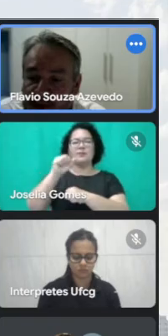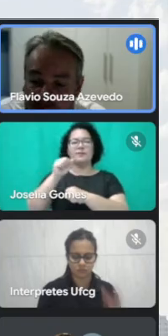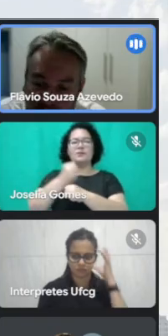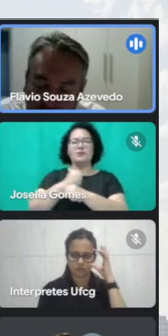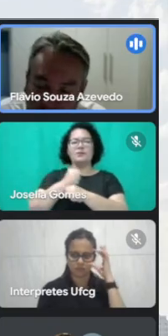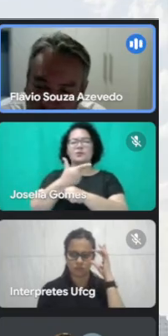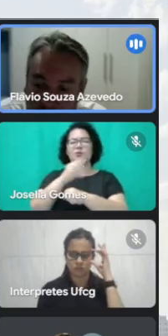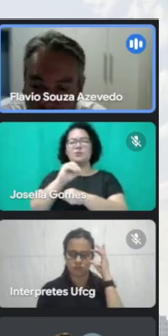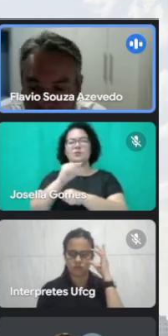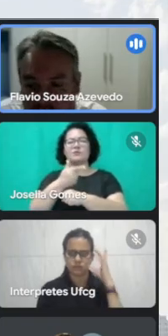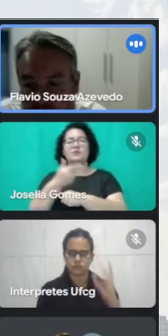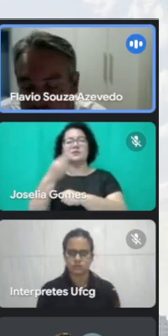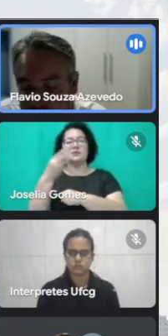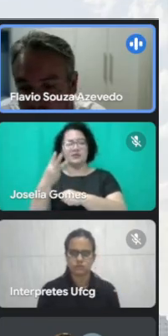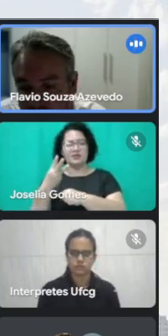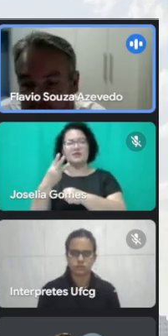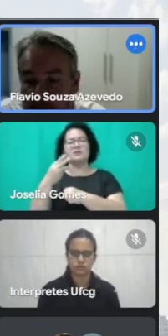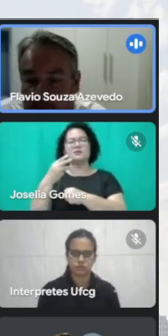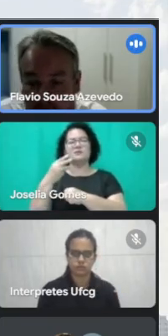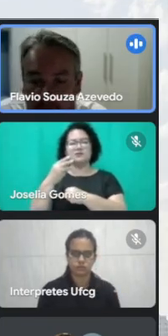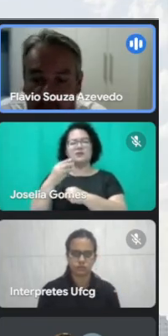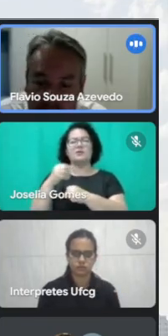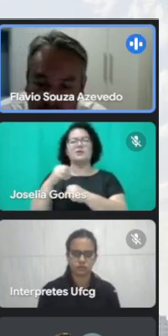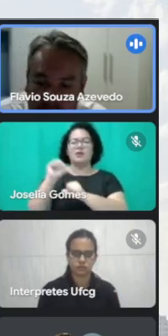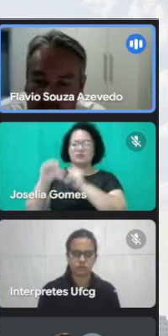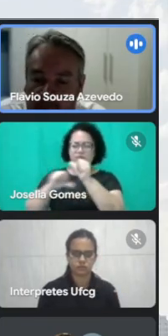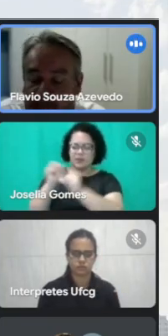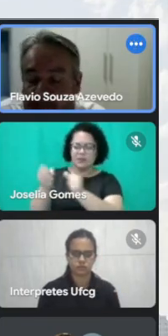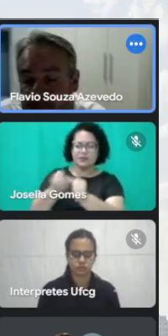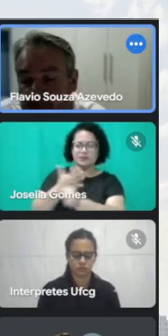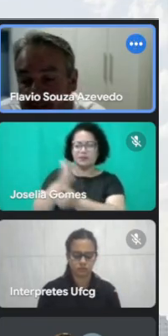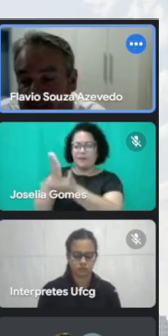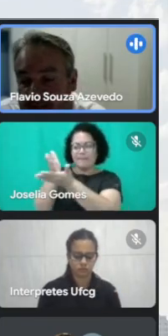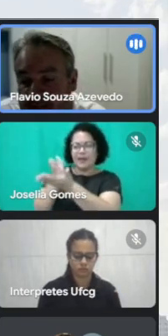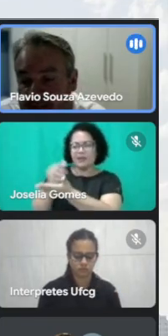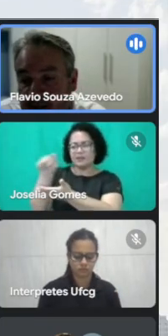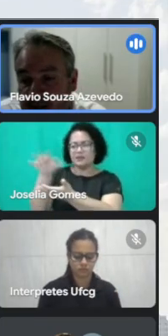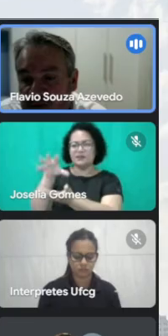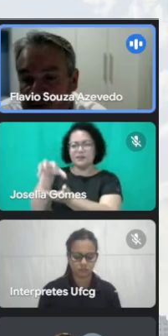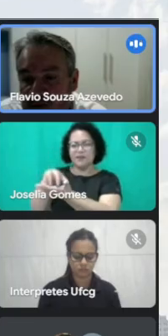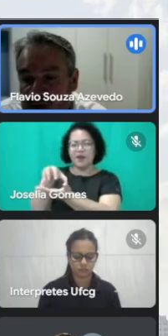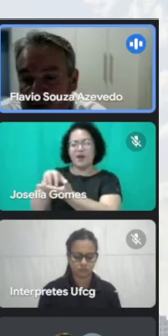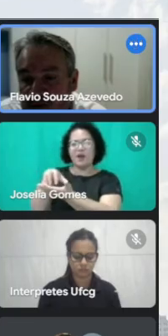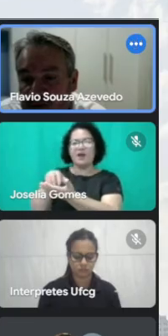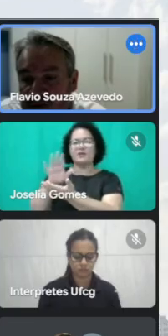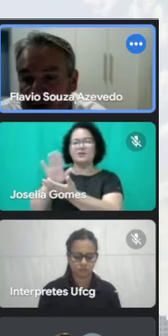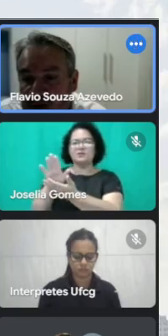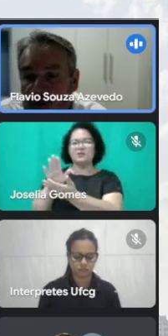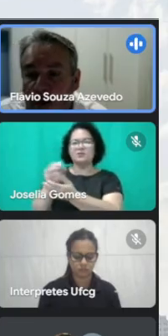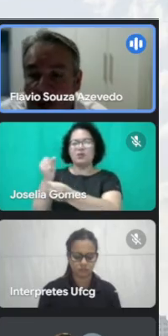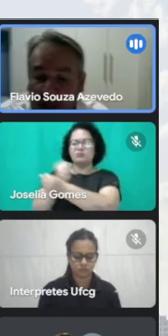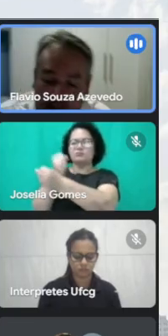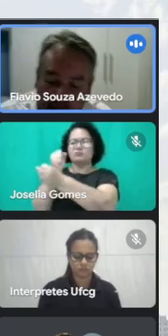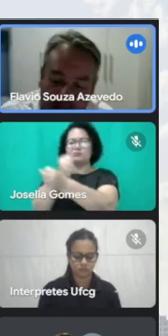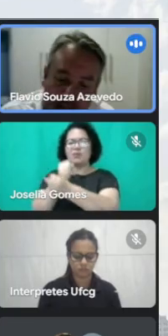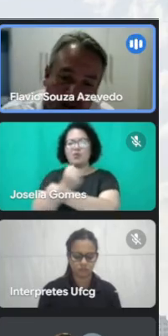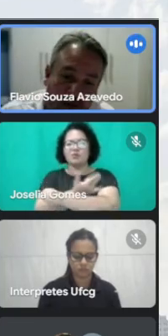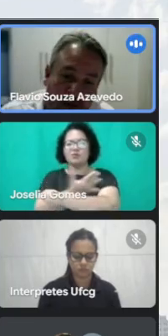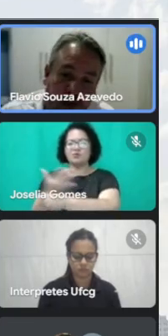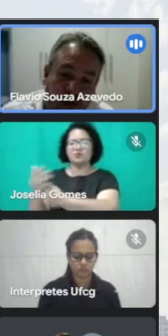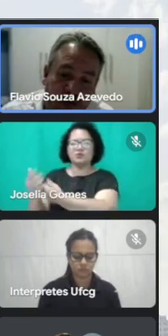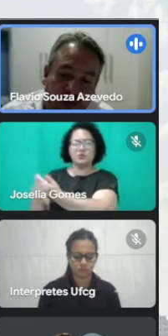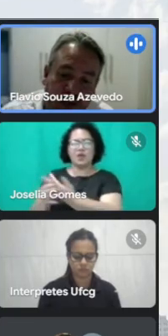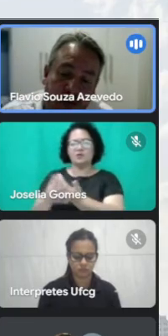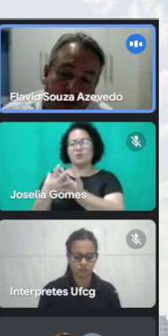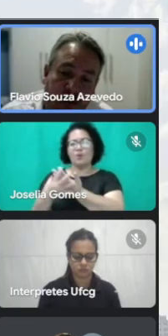né, revitalizando parte desse parque e implantando esses jardins filtrantes. E qual é a questão